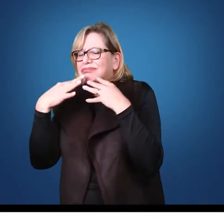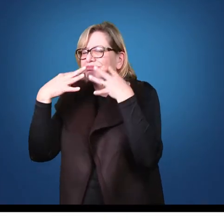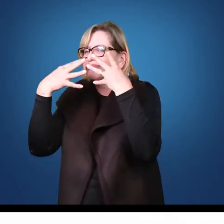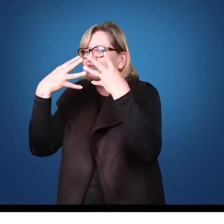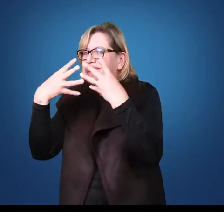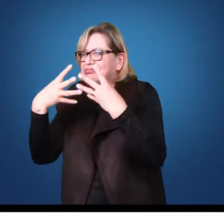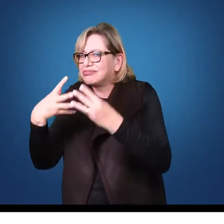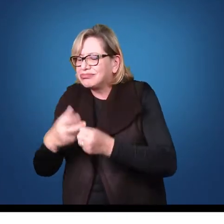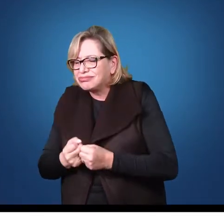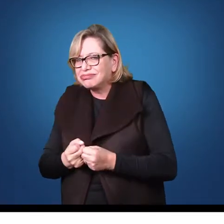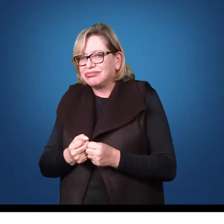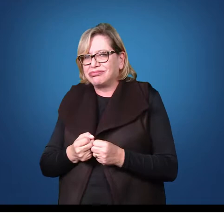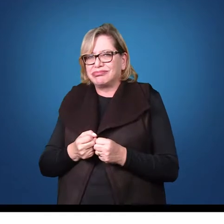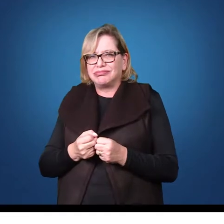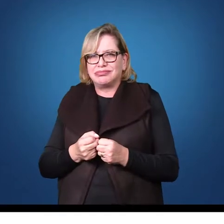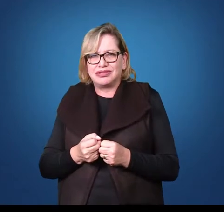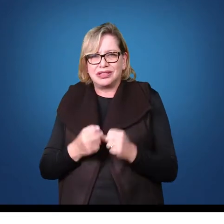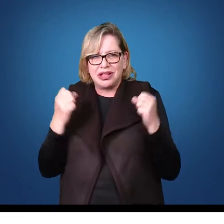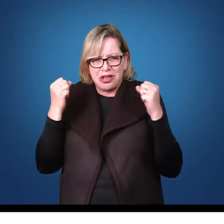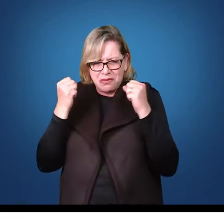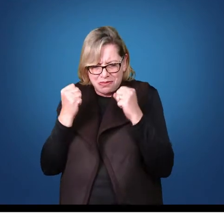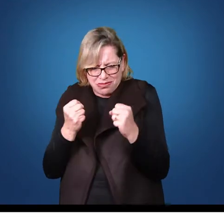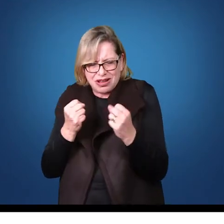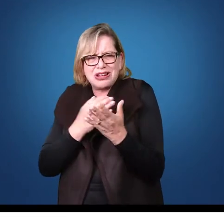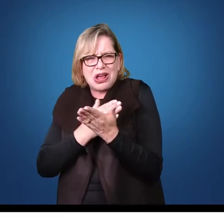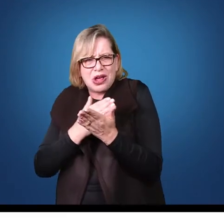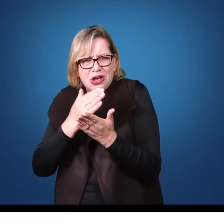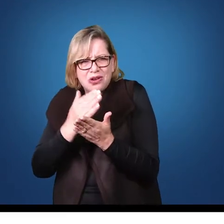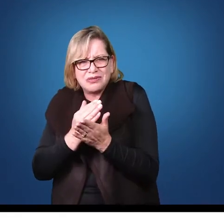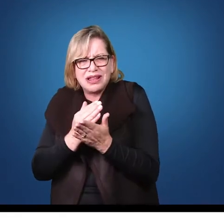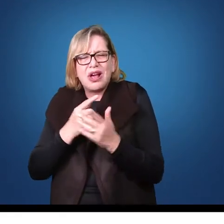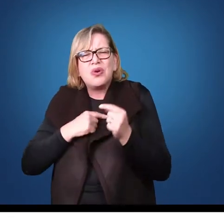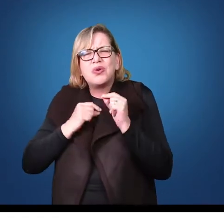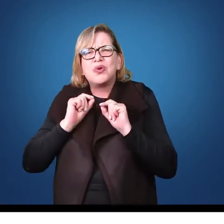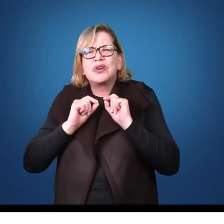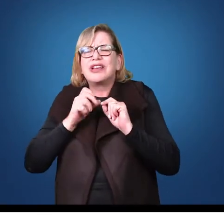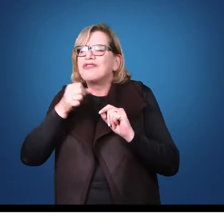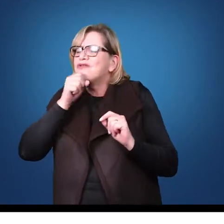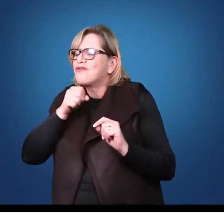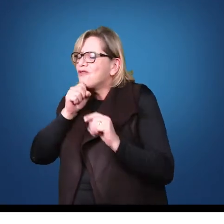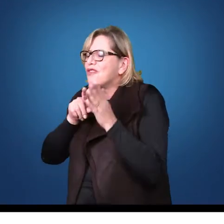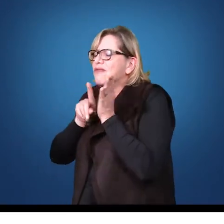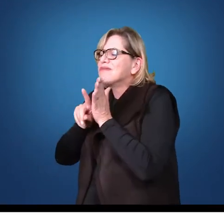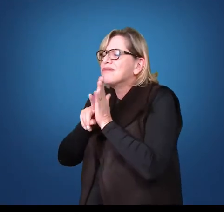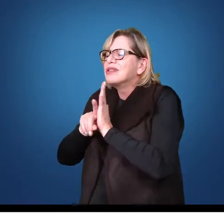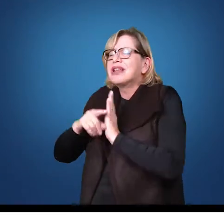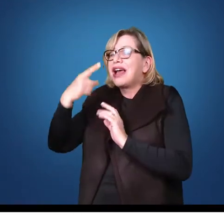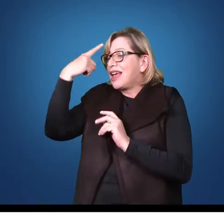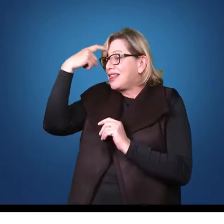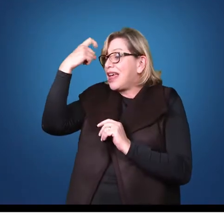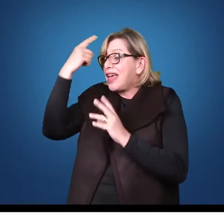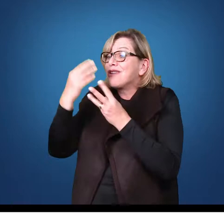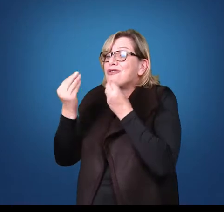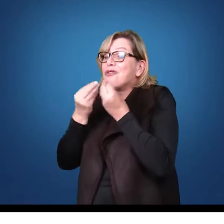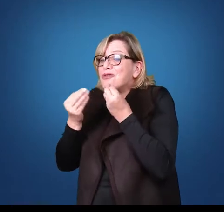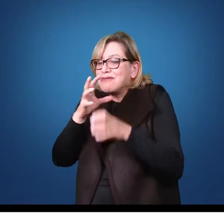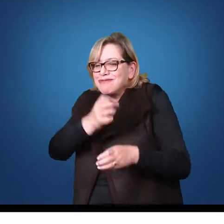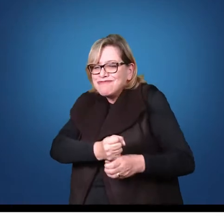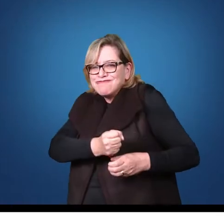Todos. Pode começar. Vovô, qual é a ideia que você tem para conseguir tirar esse rabanete?